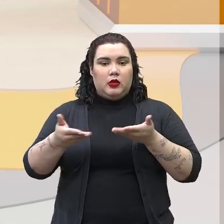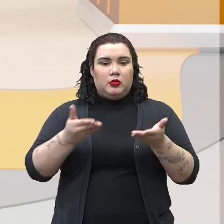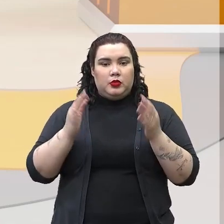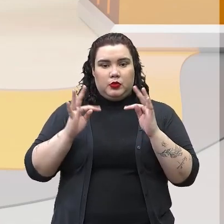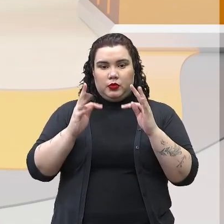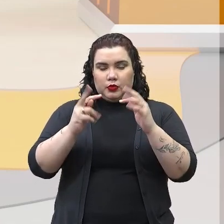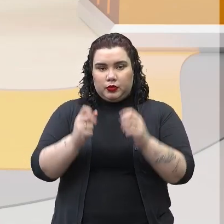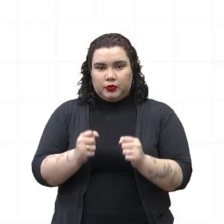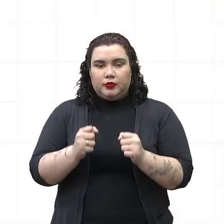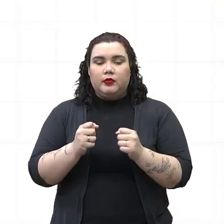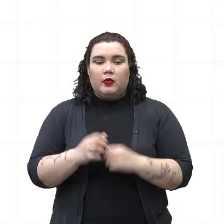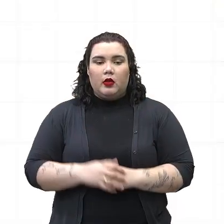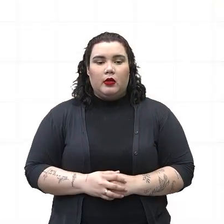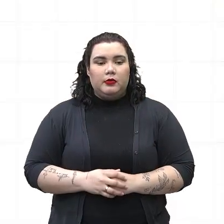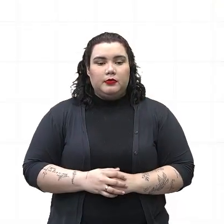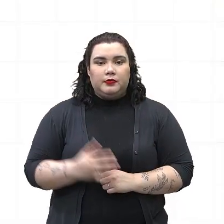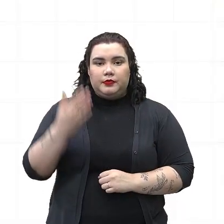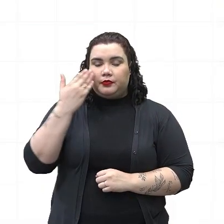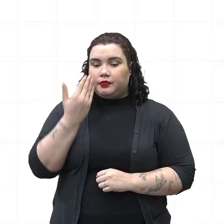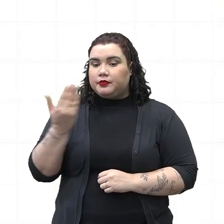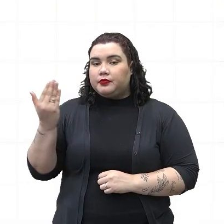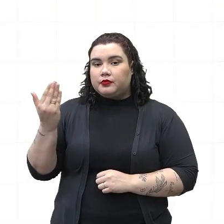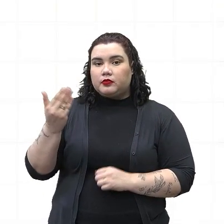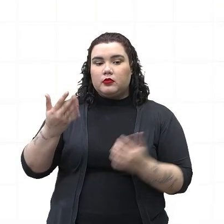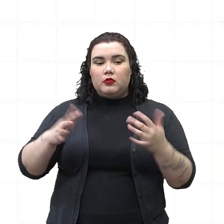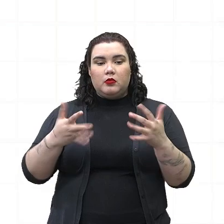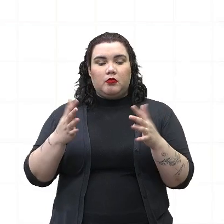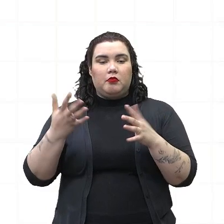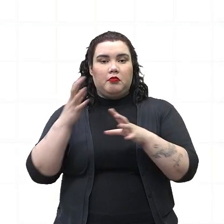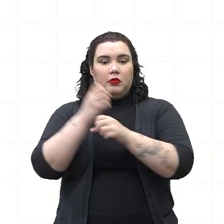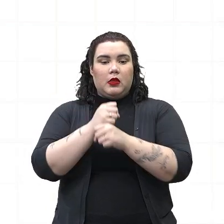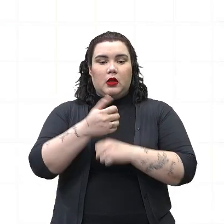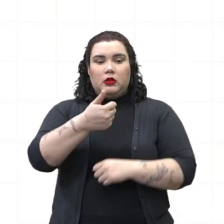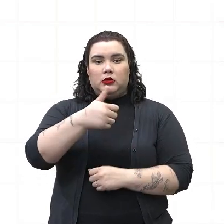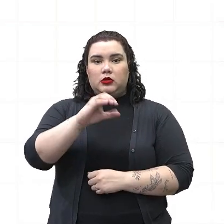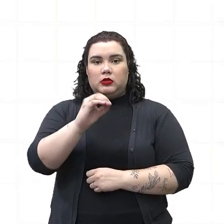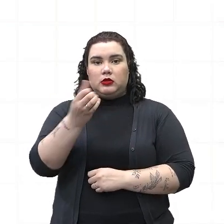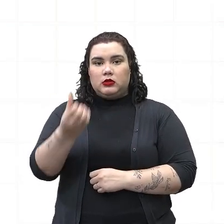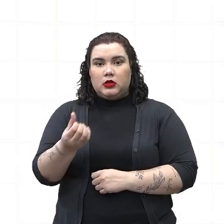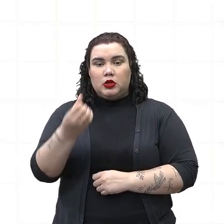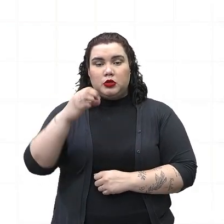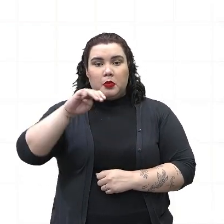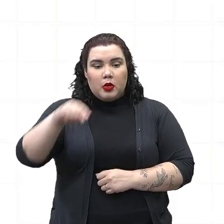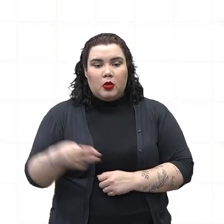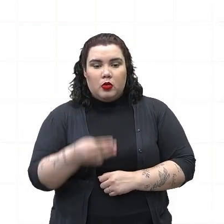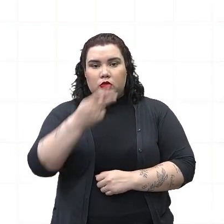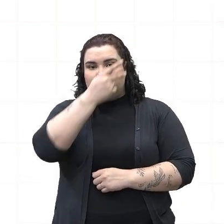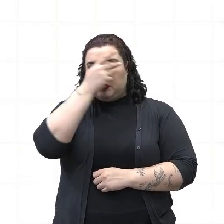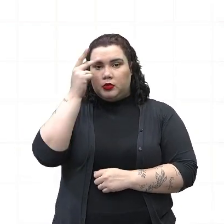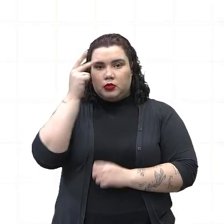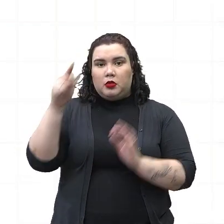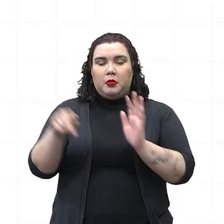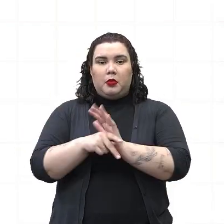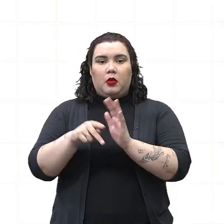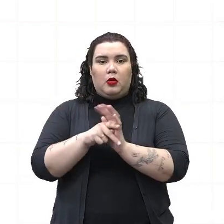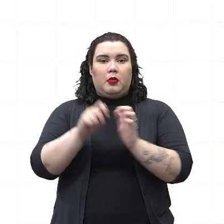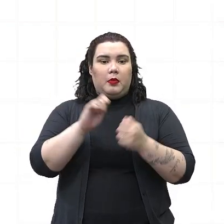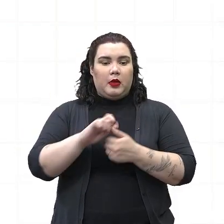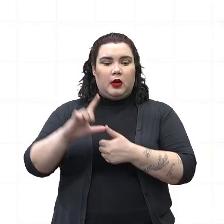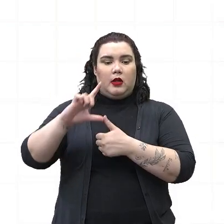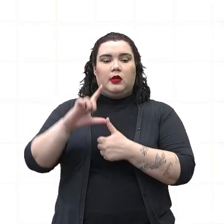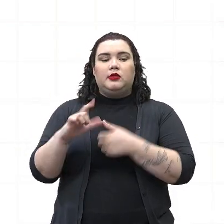vai ver até esse dado aí na próxima tela, né? 106 milhões de latino-americanos ainda carecem de saneamento